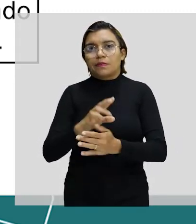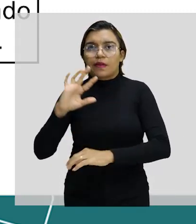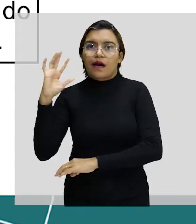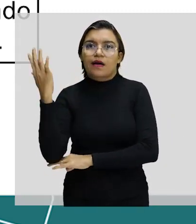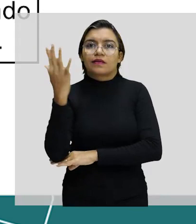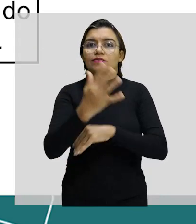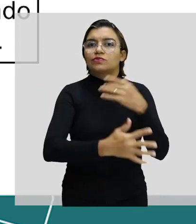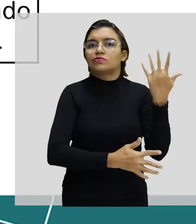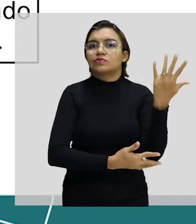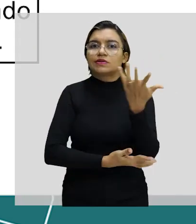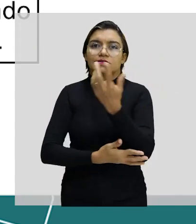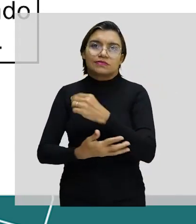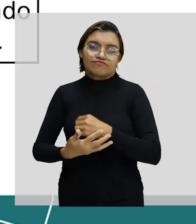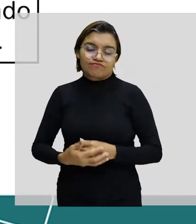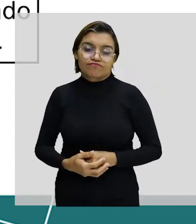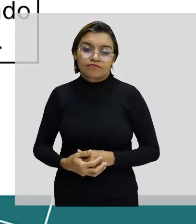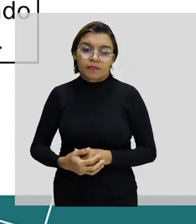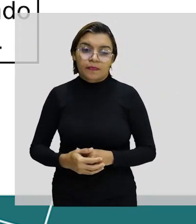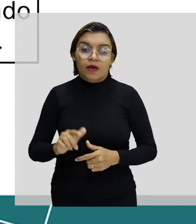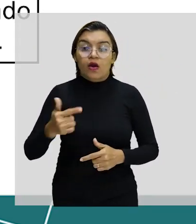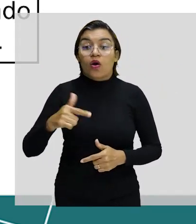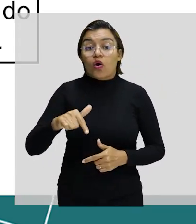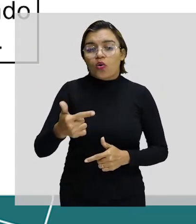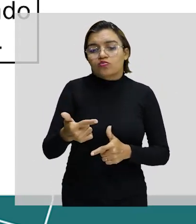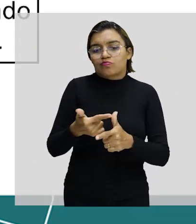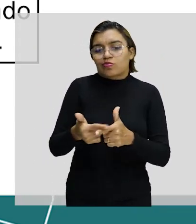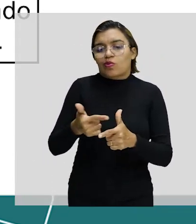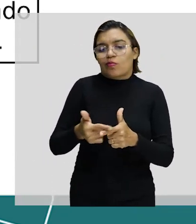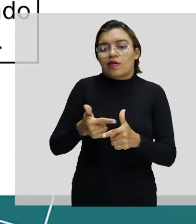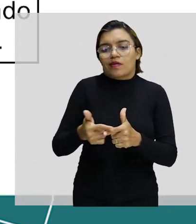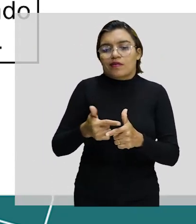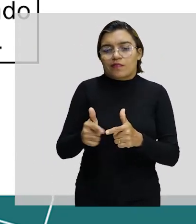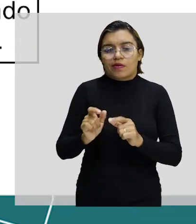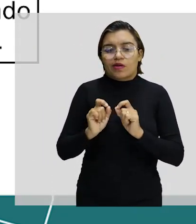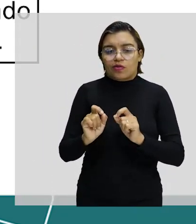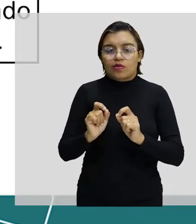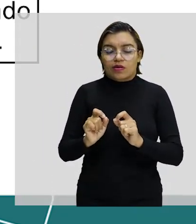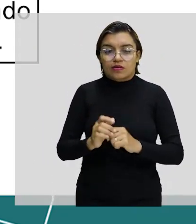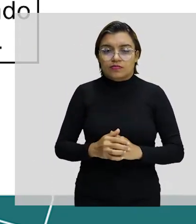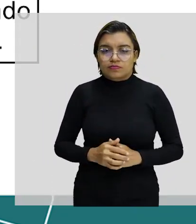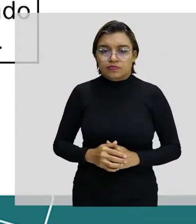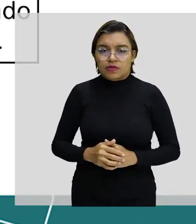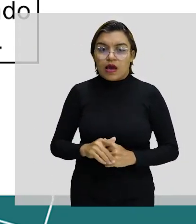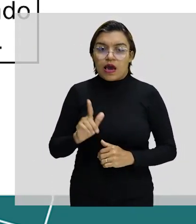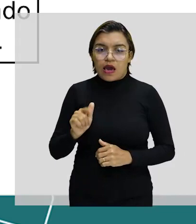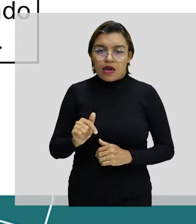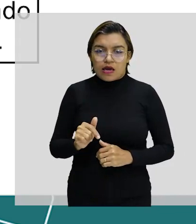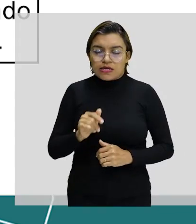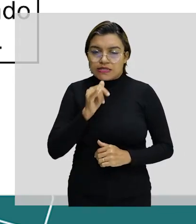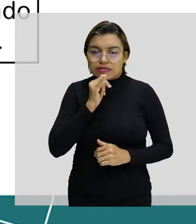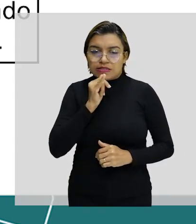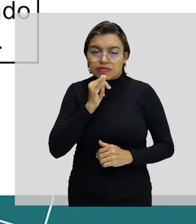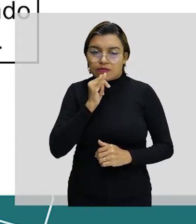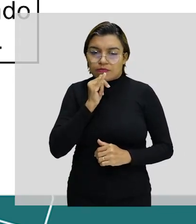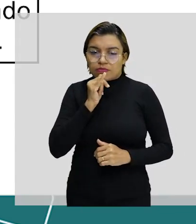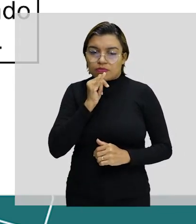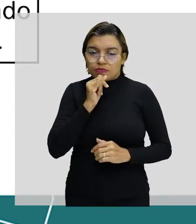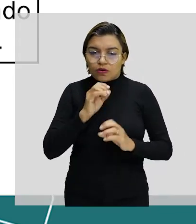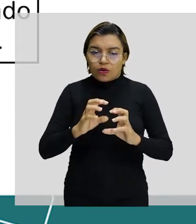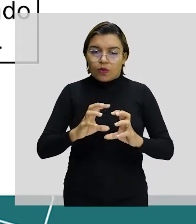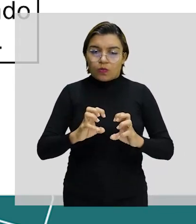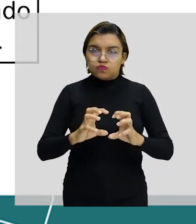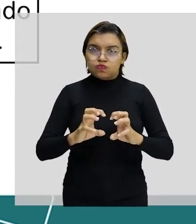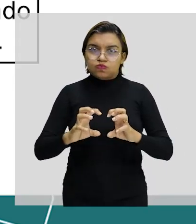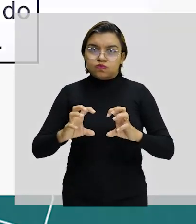no nosso meio. Outro problema é a produção de espumas. As espumas vão impedir o